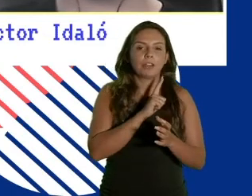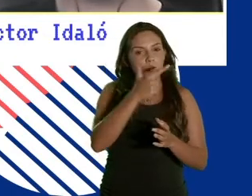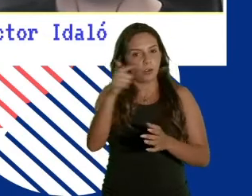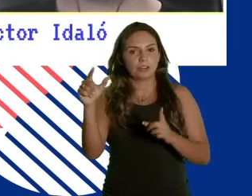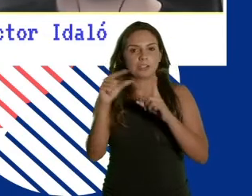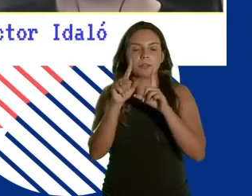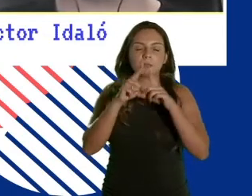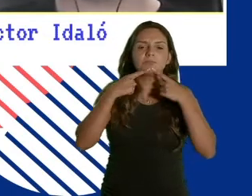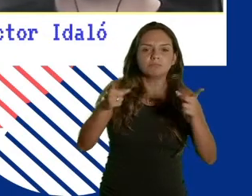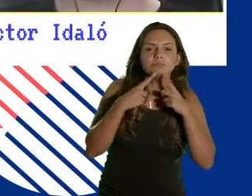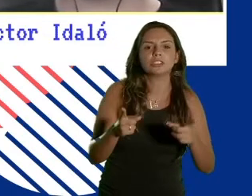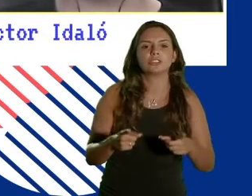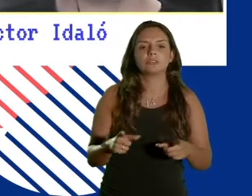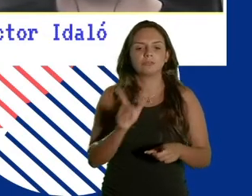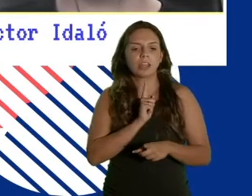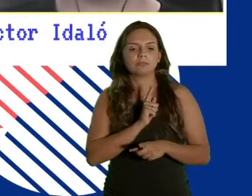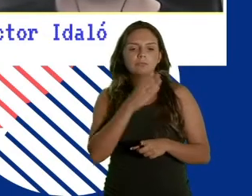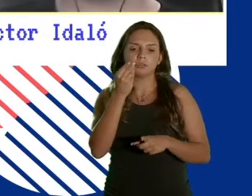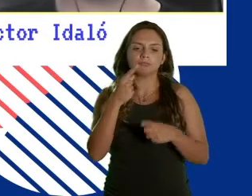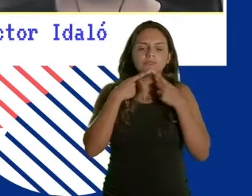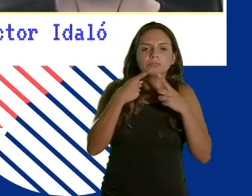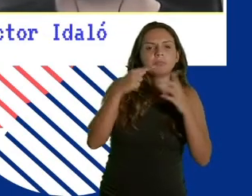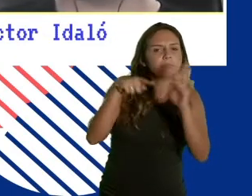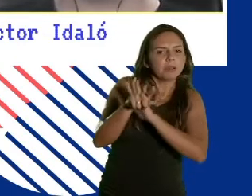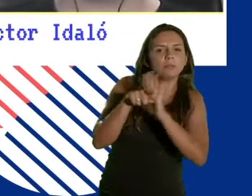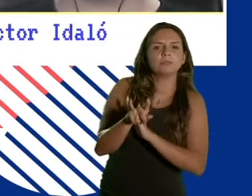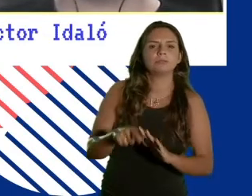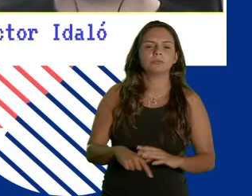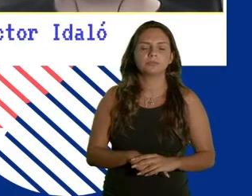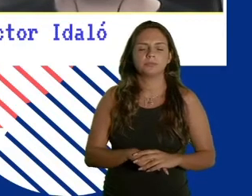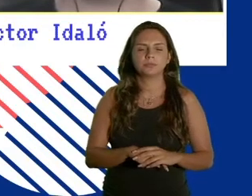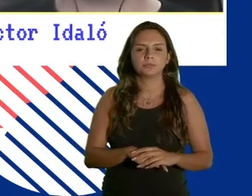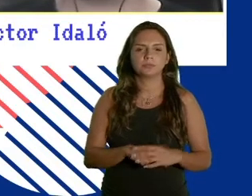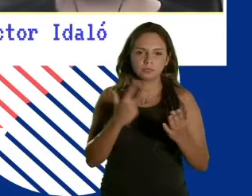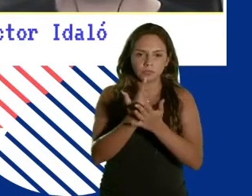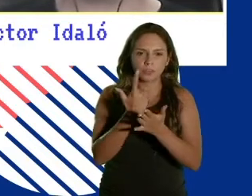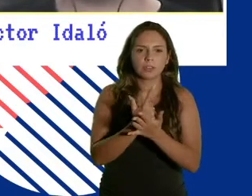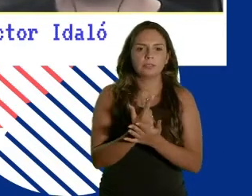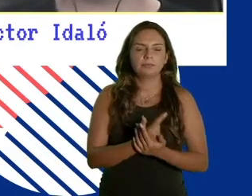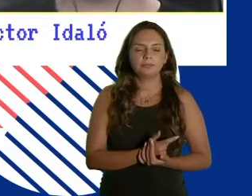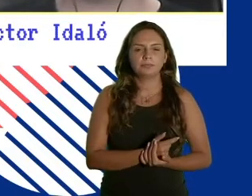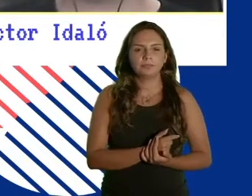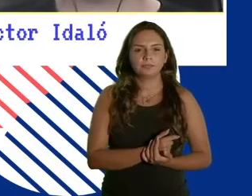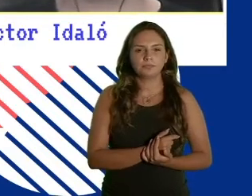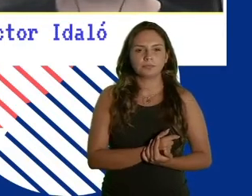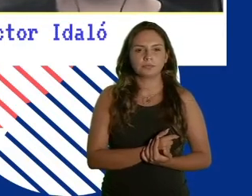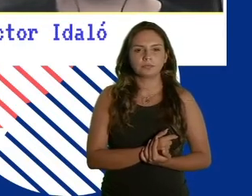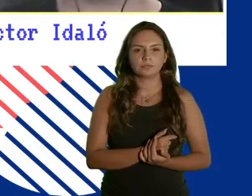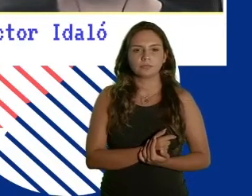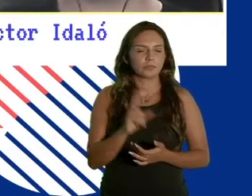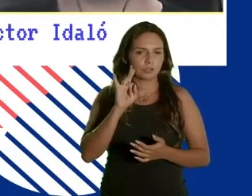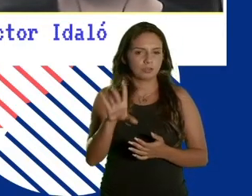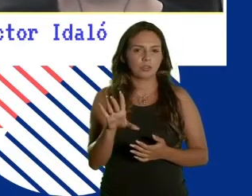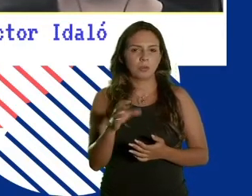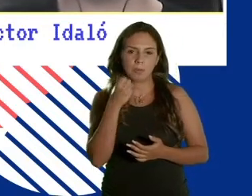muita crítica, tem muitos questionamentos. É um livro que eu acho que traz não só o